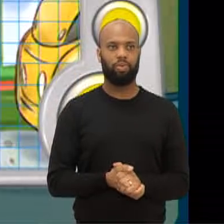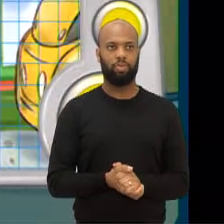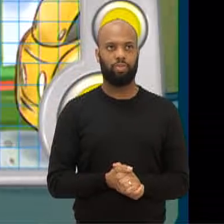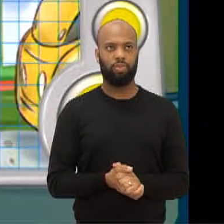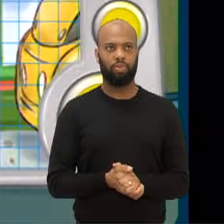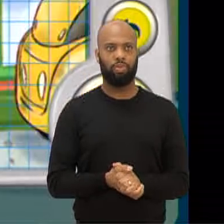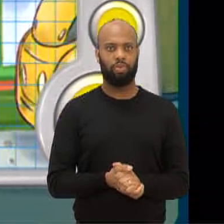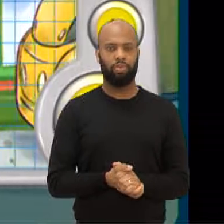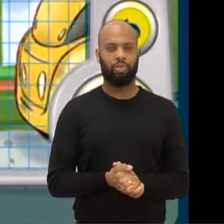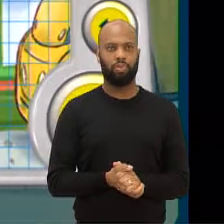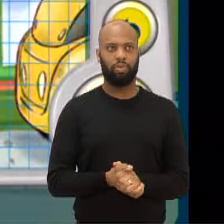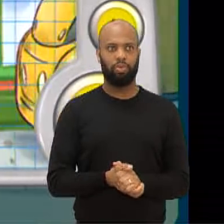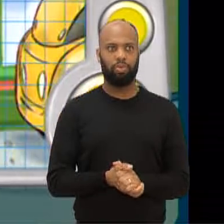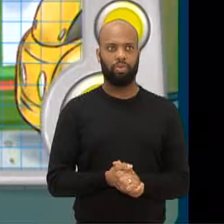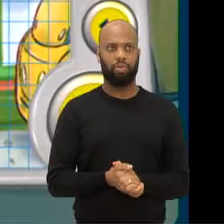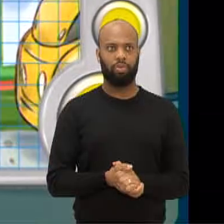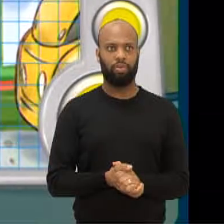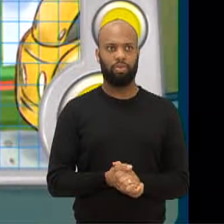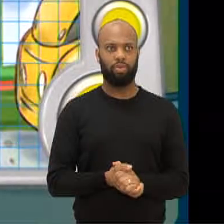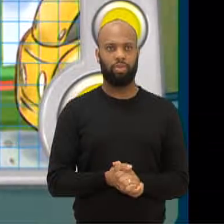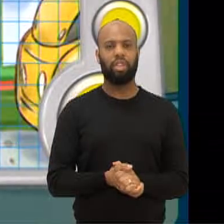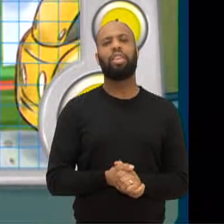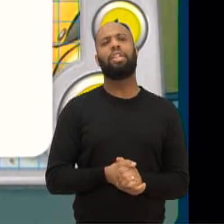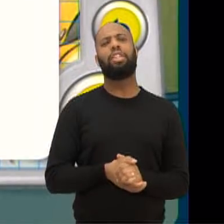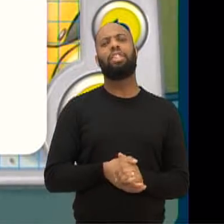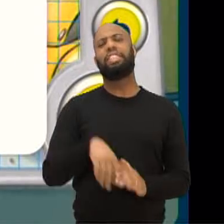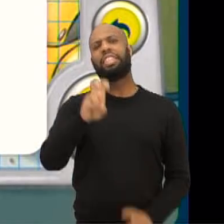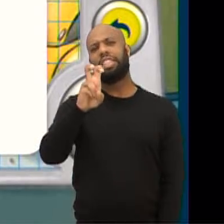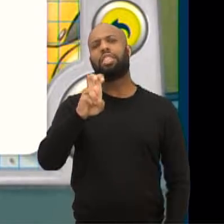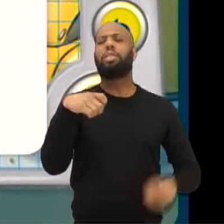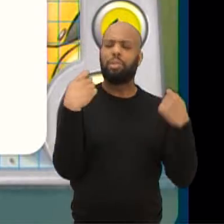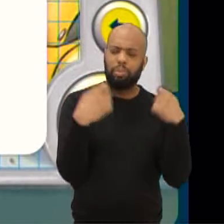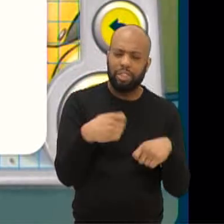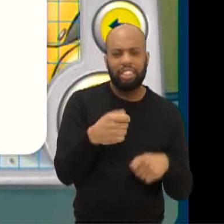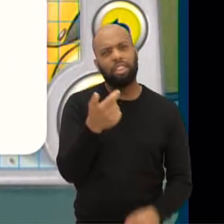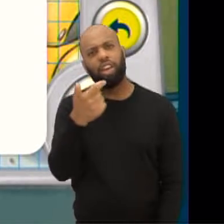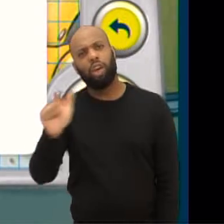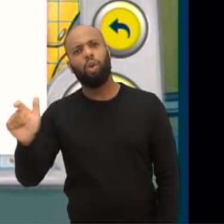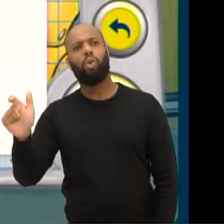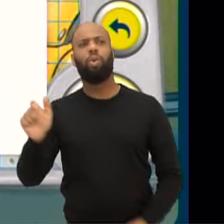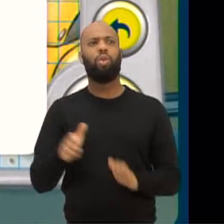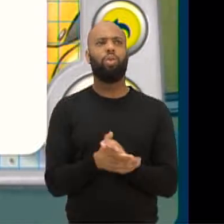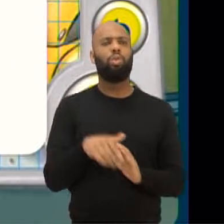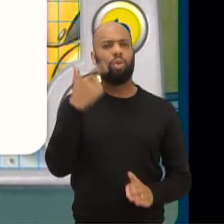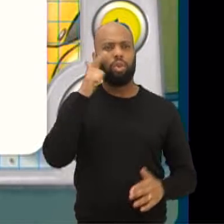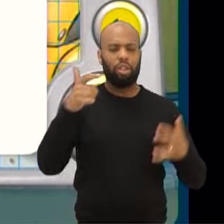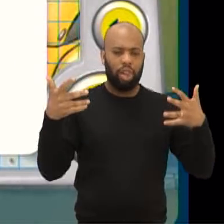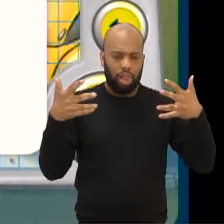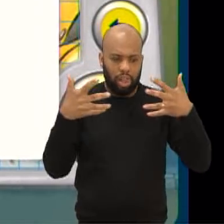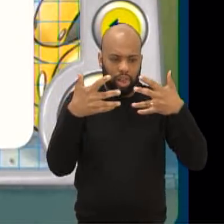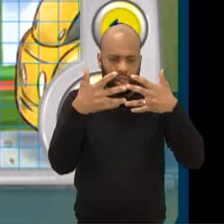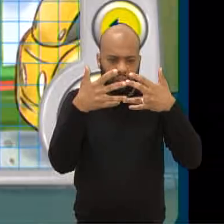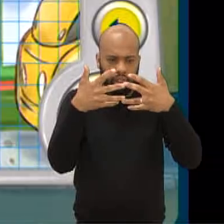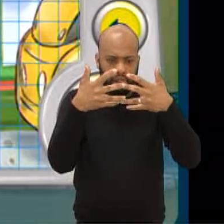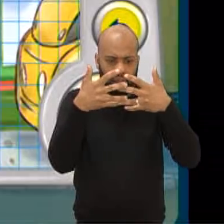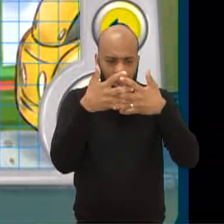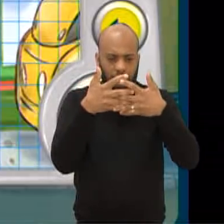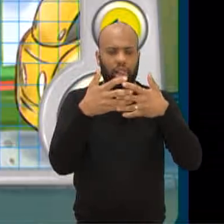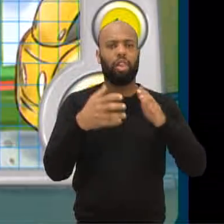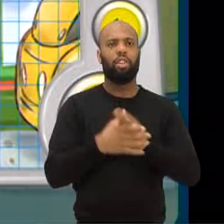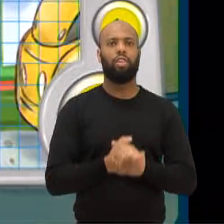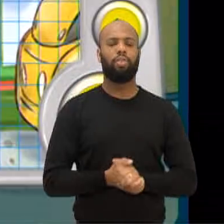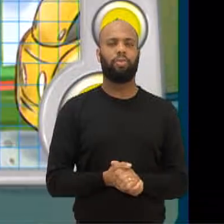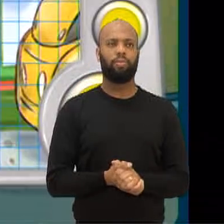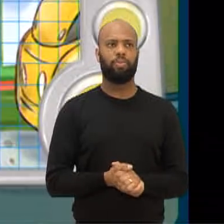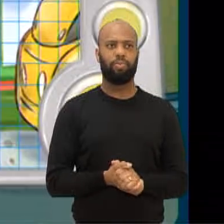E, ixi, foi 5 aqui, teria que ser mais um quadradinho para fazer o encaixe. Então, vamos, agora já